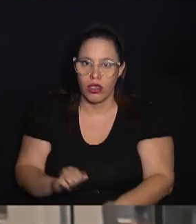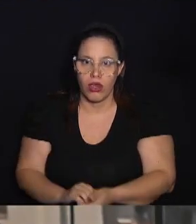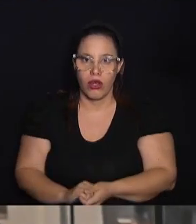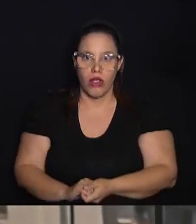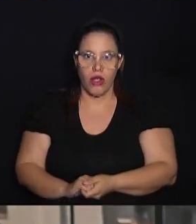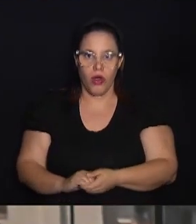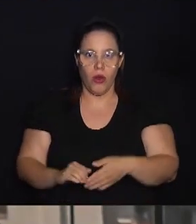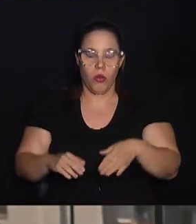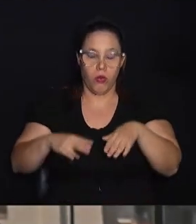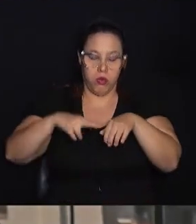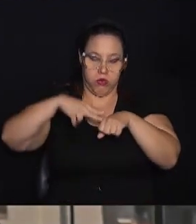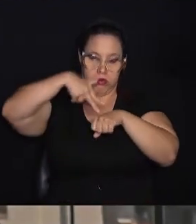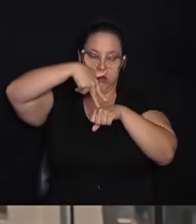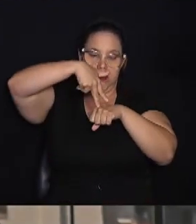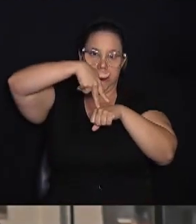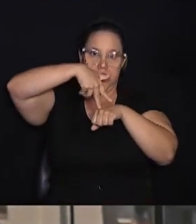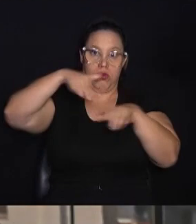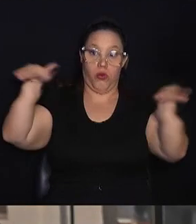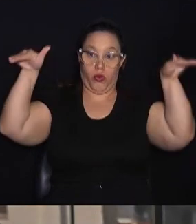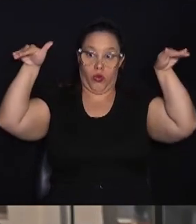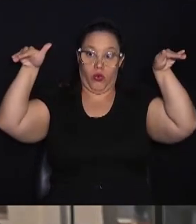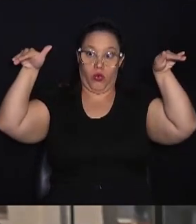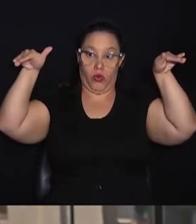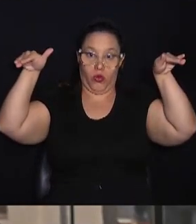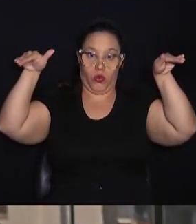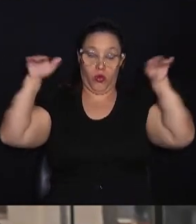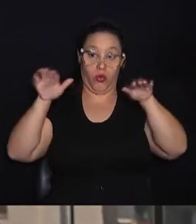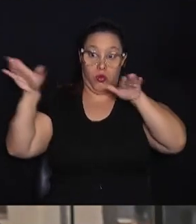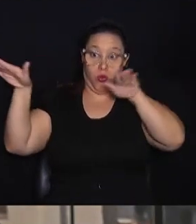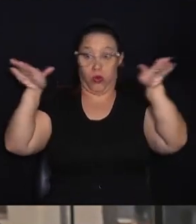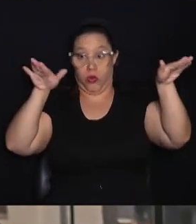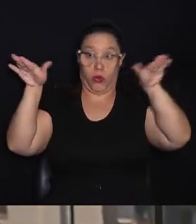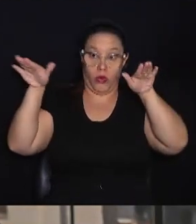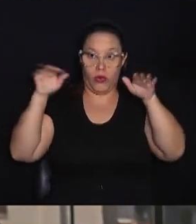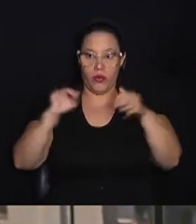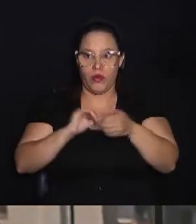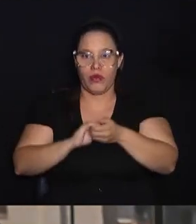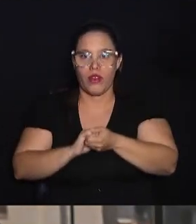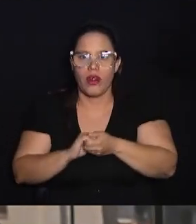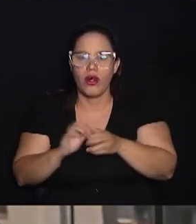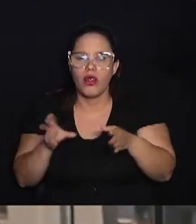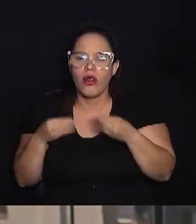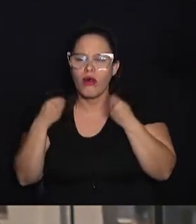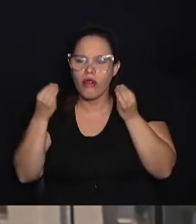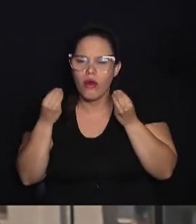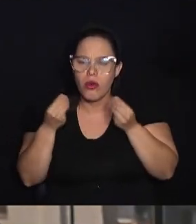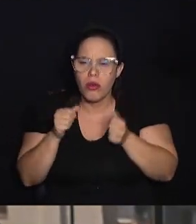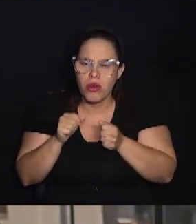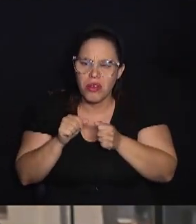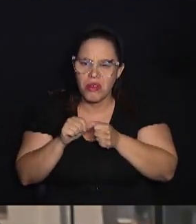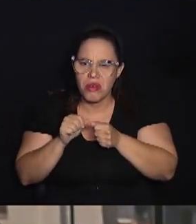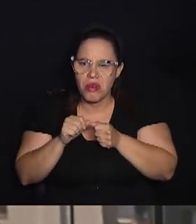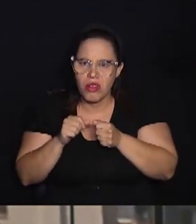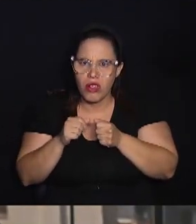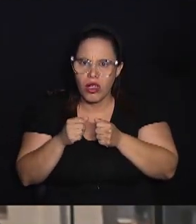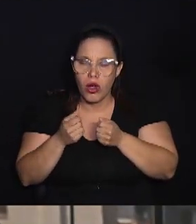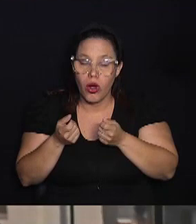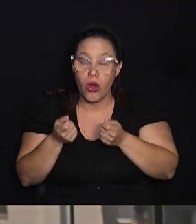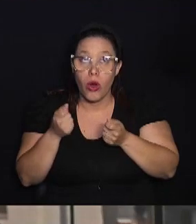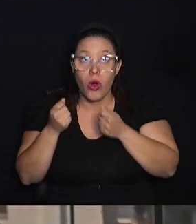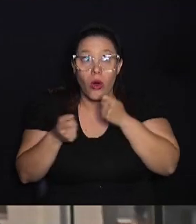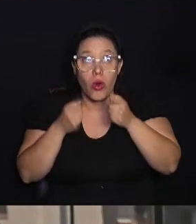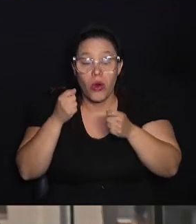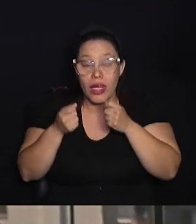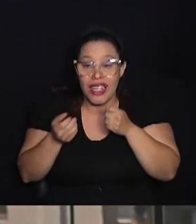fazer aquelas posições aquela posição da assim vamos voar da água da águia e tal como é que funciona o que que traz pra